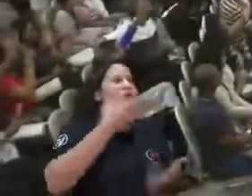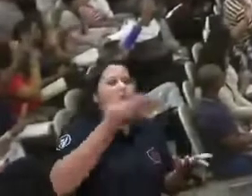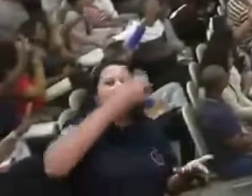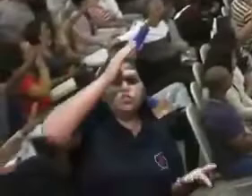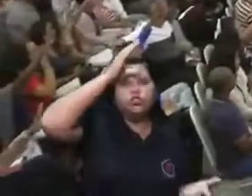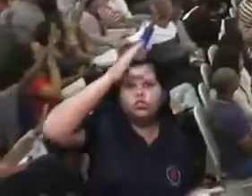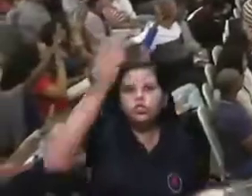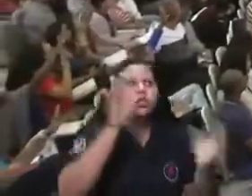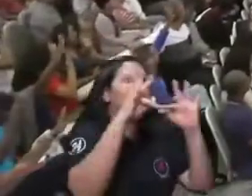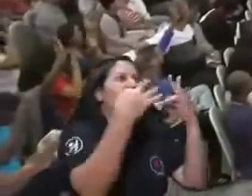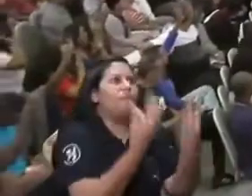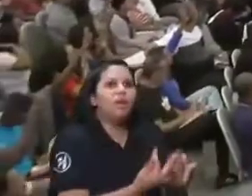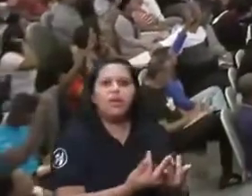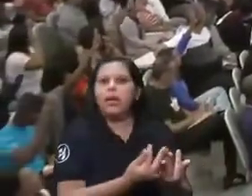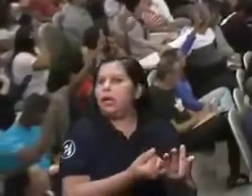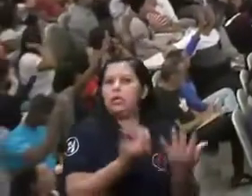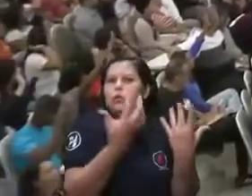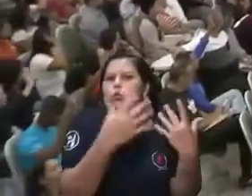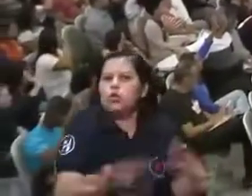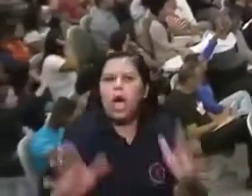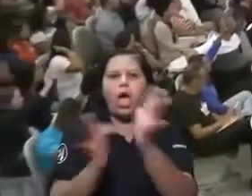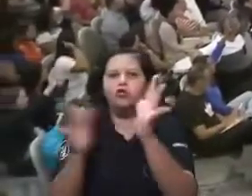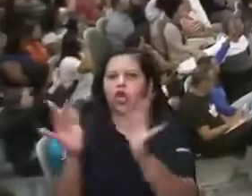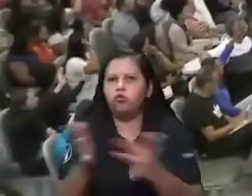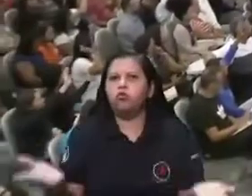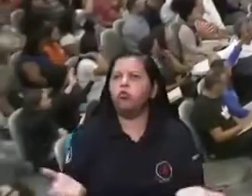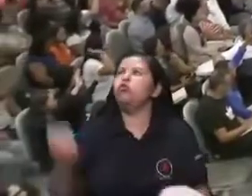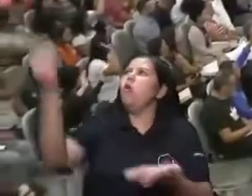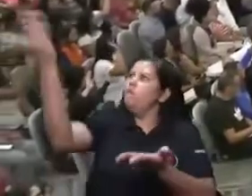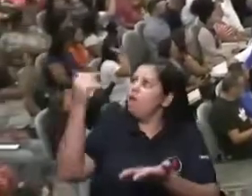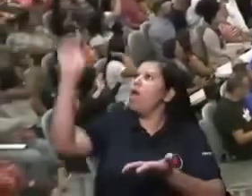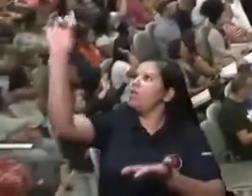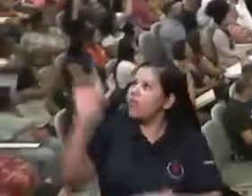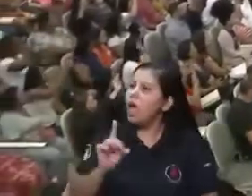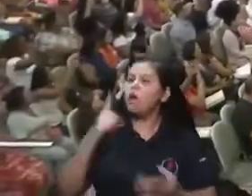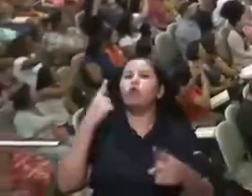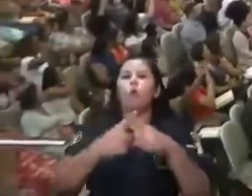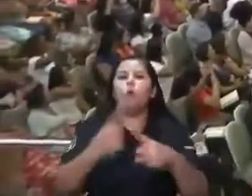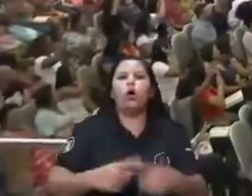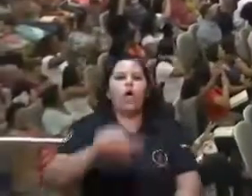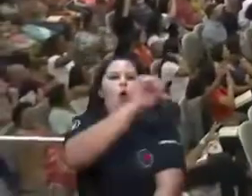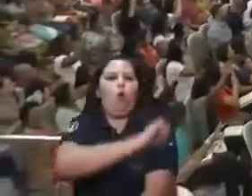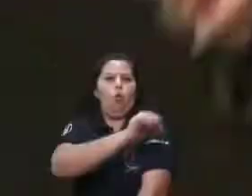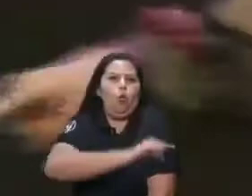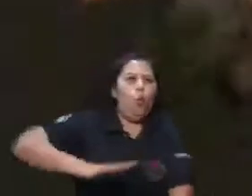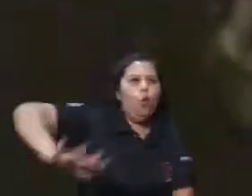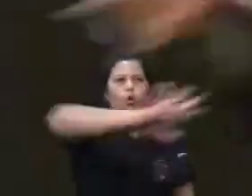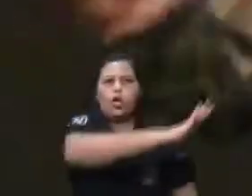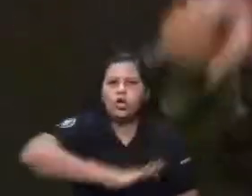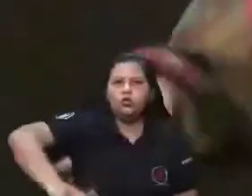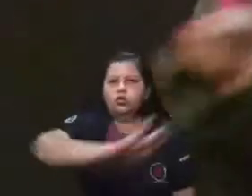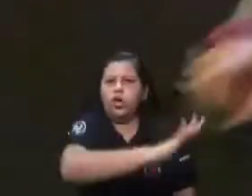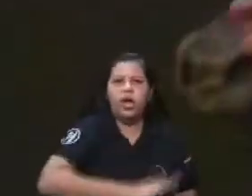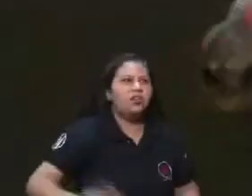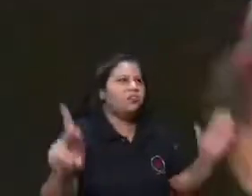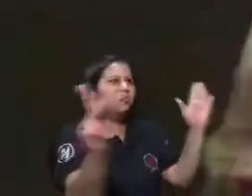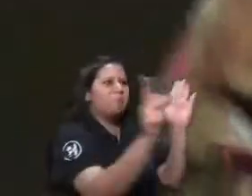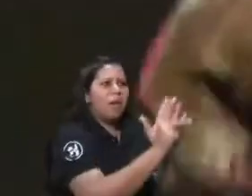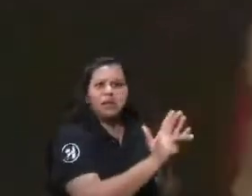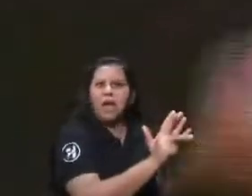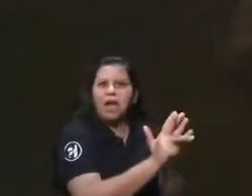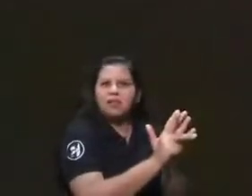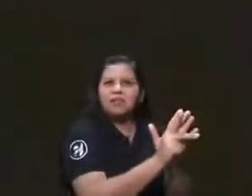Vem comigo, Deus, porque o Rio de Janeiro não pertence a nenhum segmento,